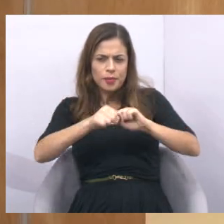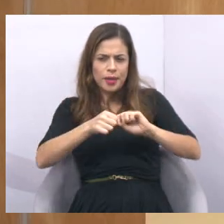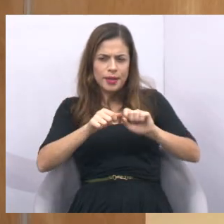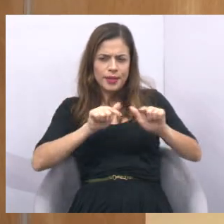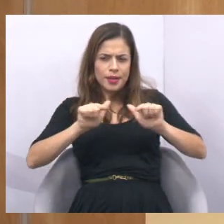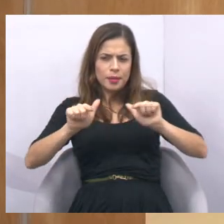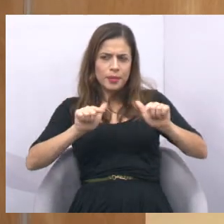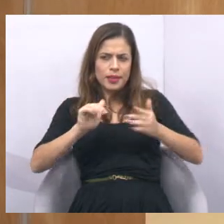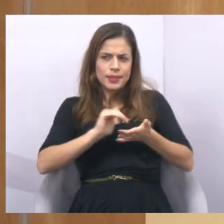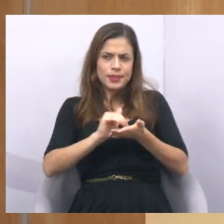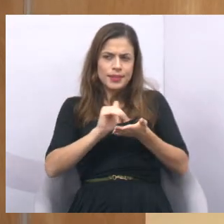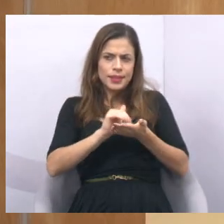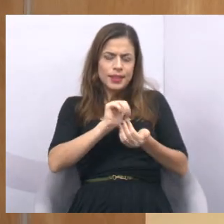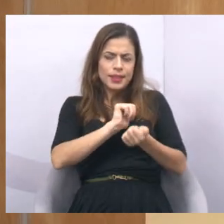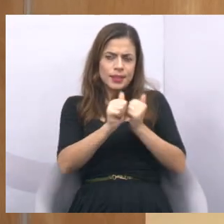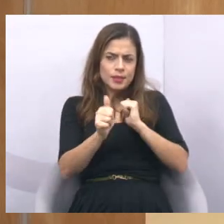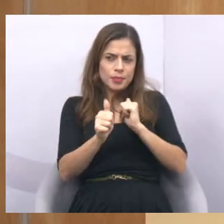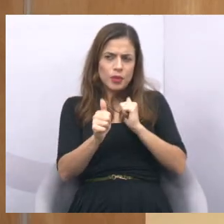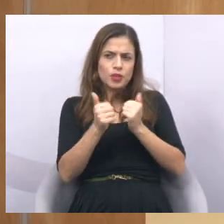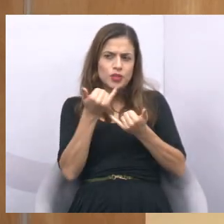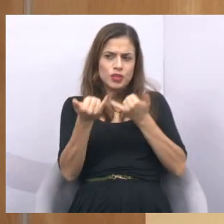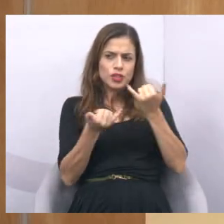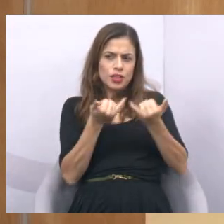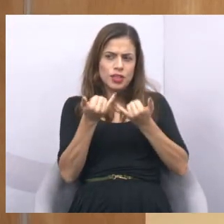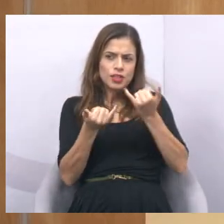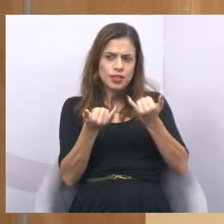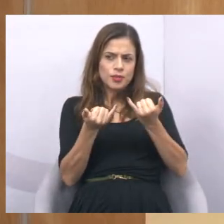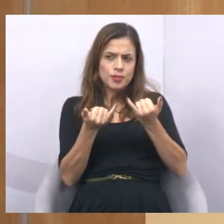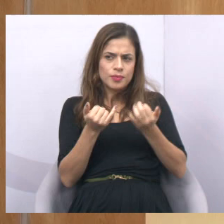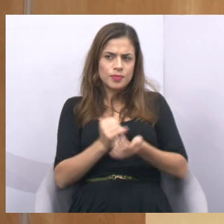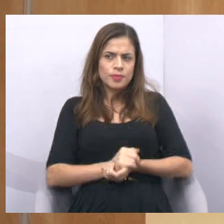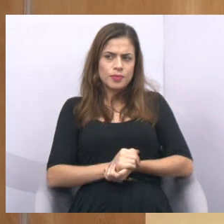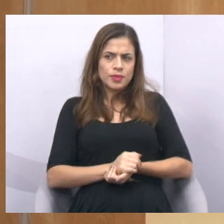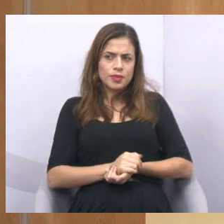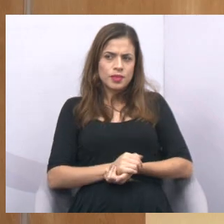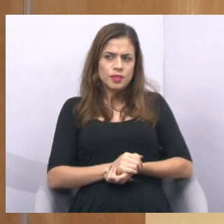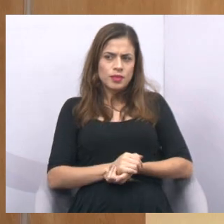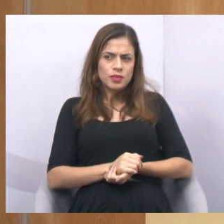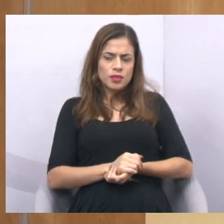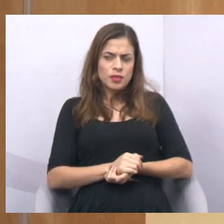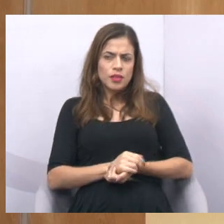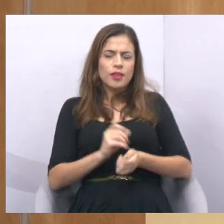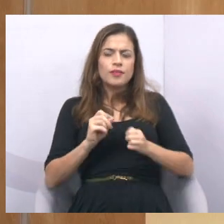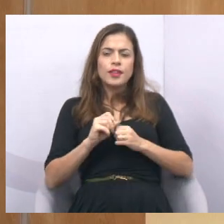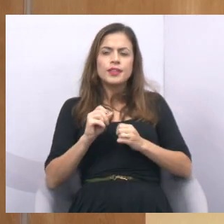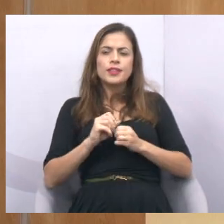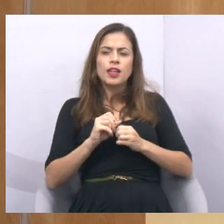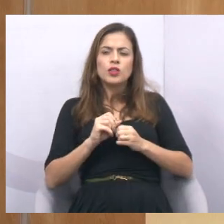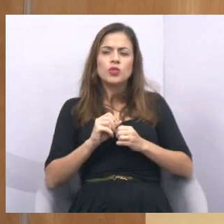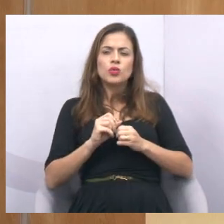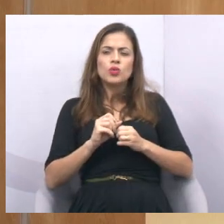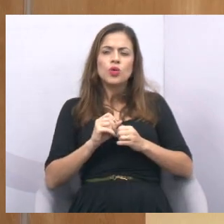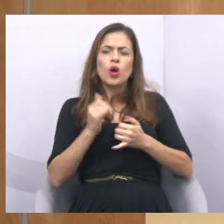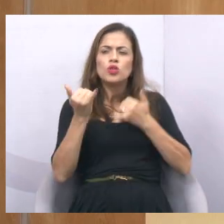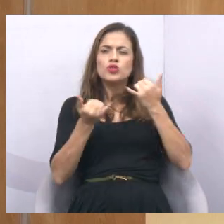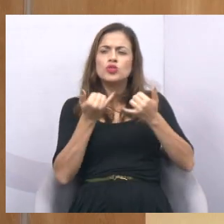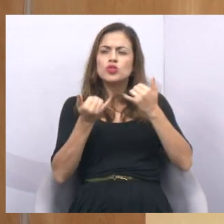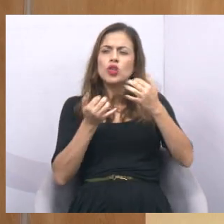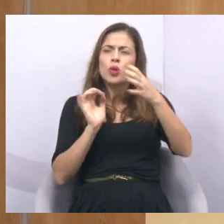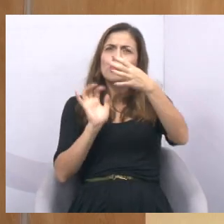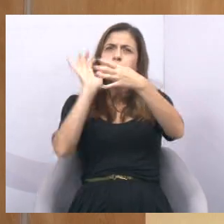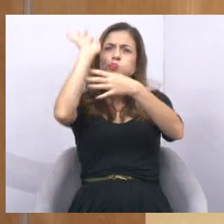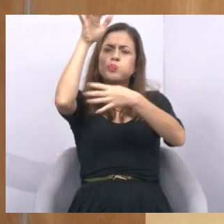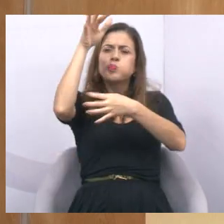trabalhando na Secretaria de Esportes e Recreação, e estávamos realizando um jogo de basquetebol no nosso